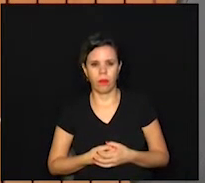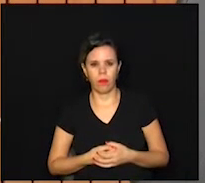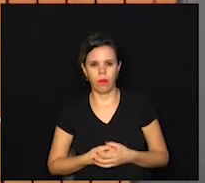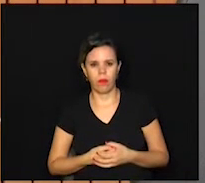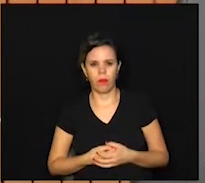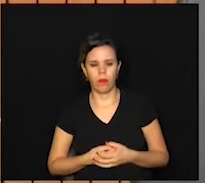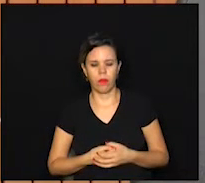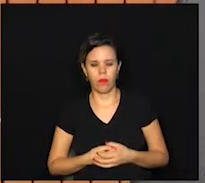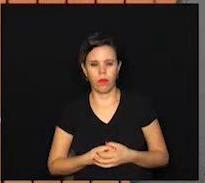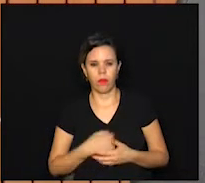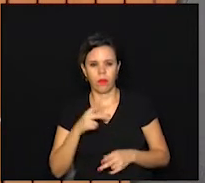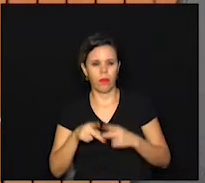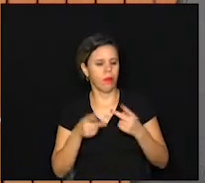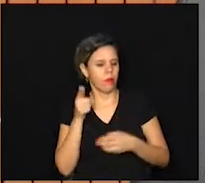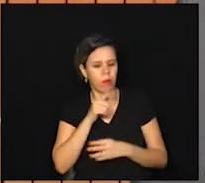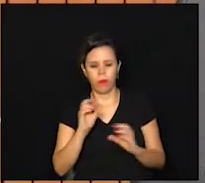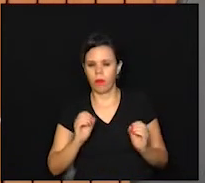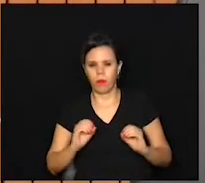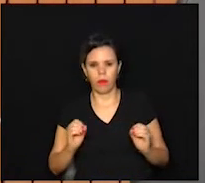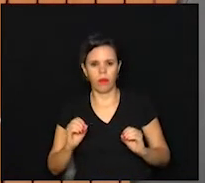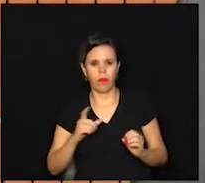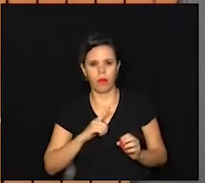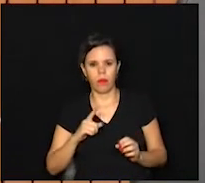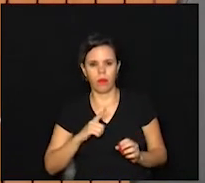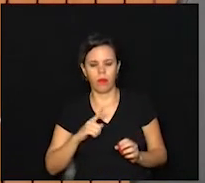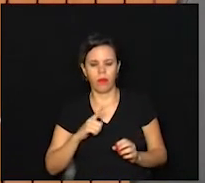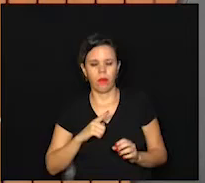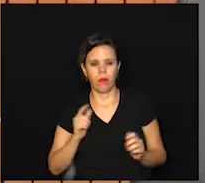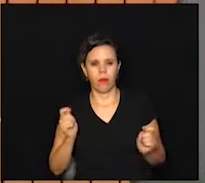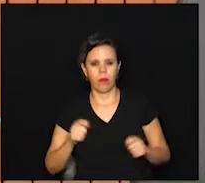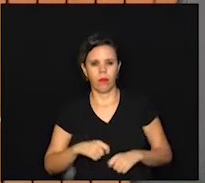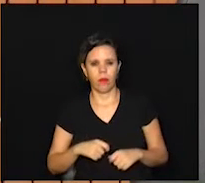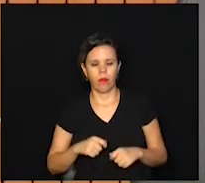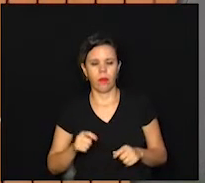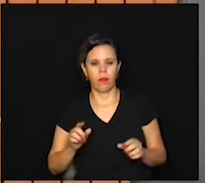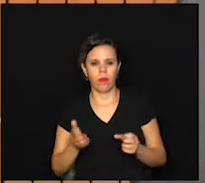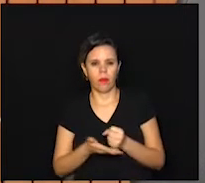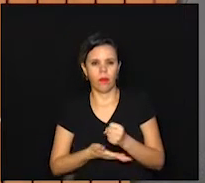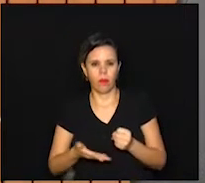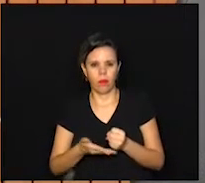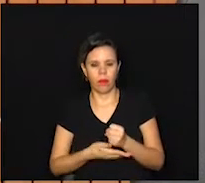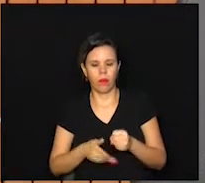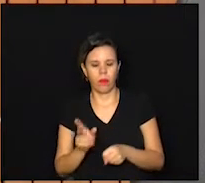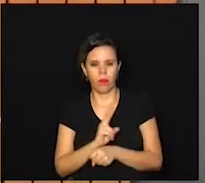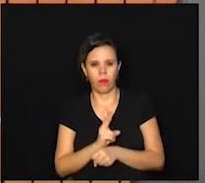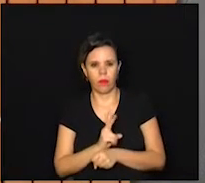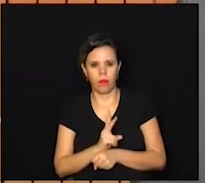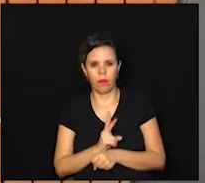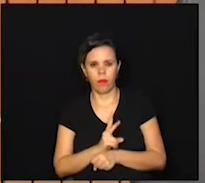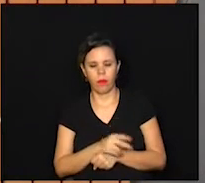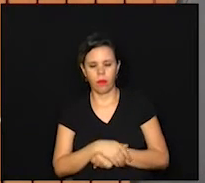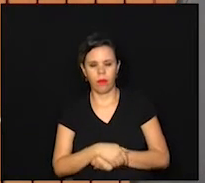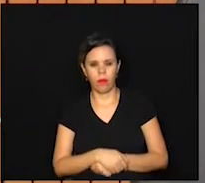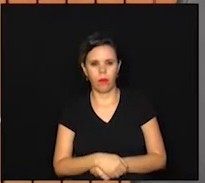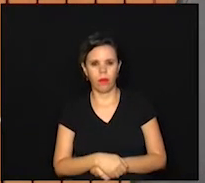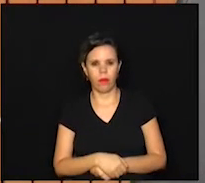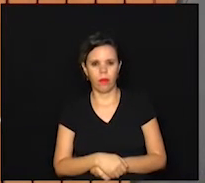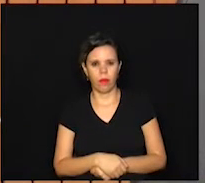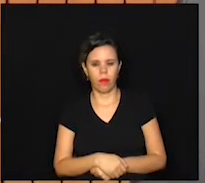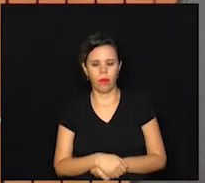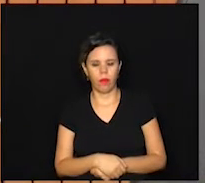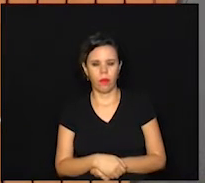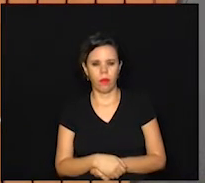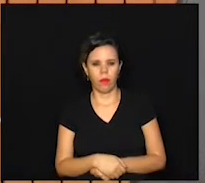as pessoas hoje não conseguem ter as suas condições mínimas asseguradas? Na